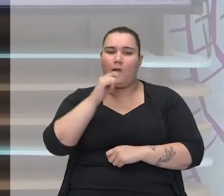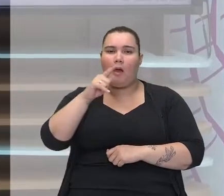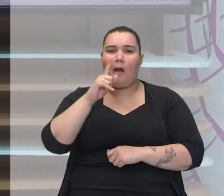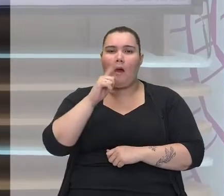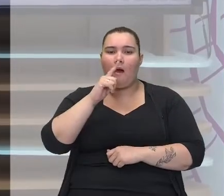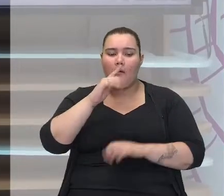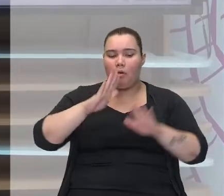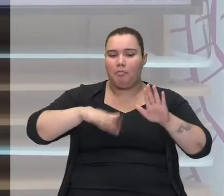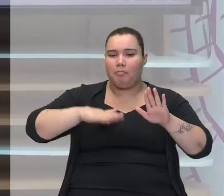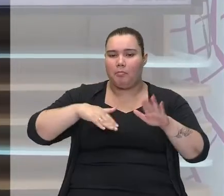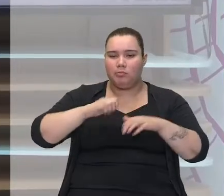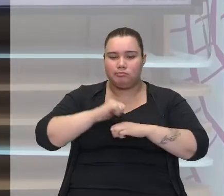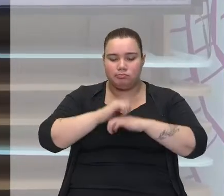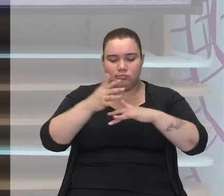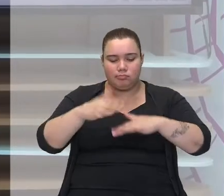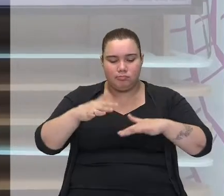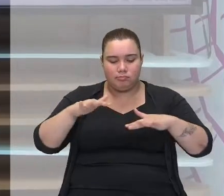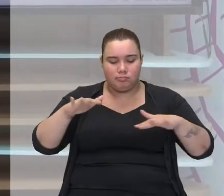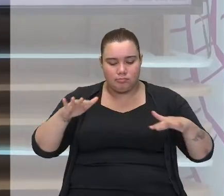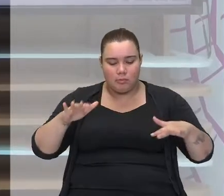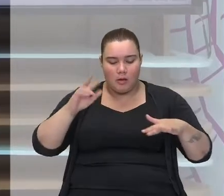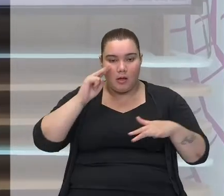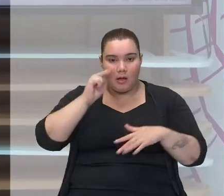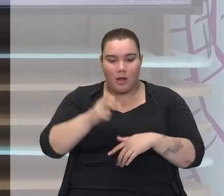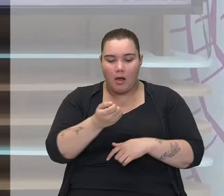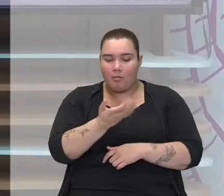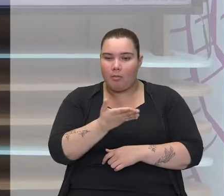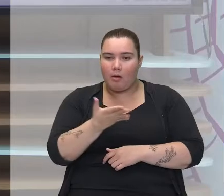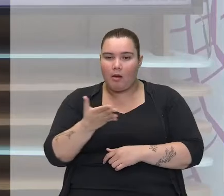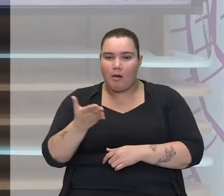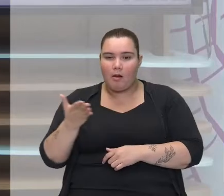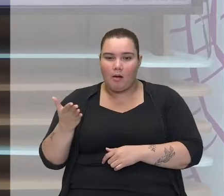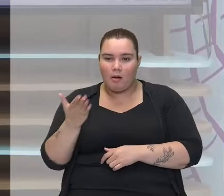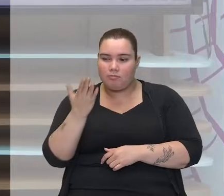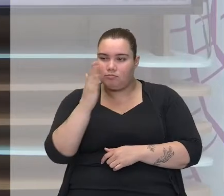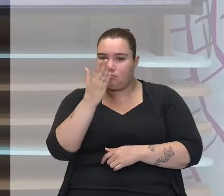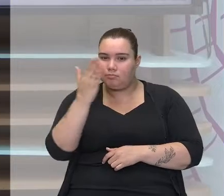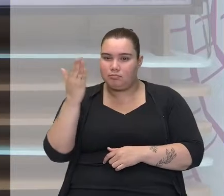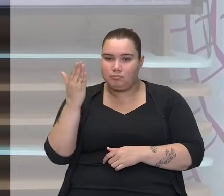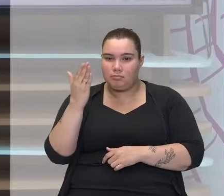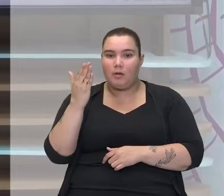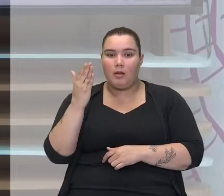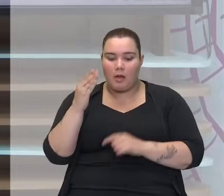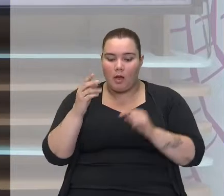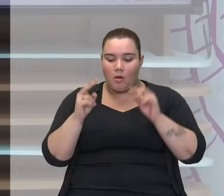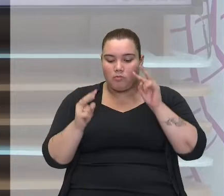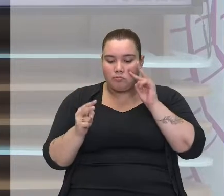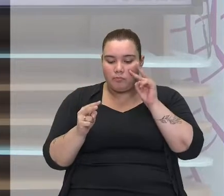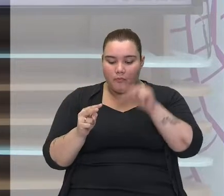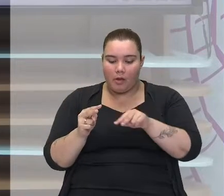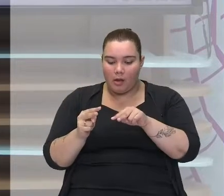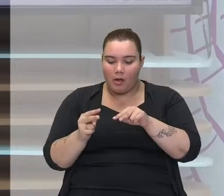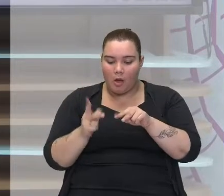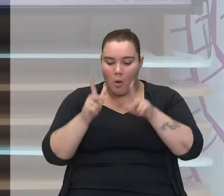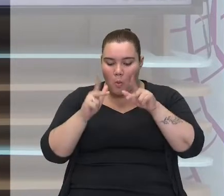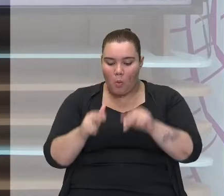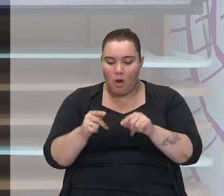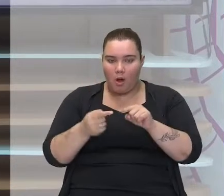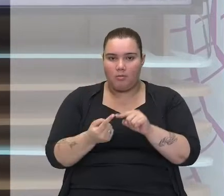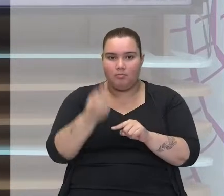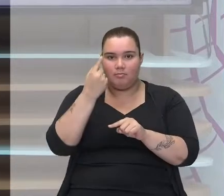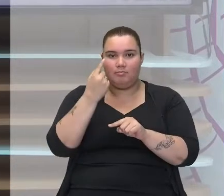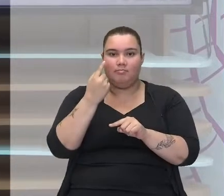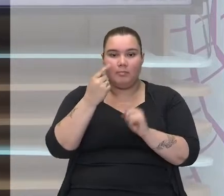né, não tem aquele reflexo, né? Aquela imagem ela fica invertida, né, no reflexo, essa